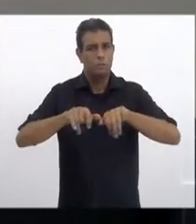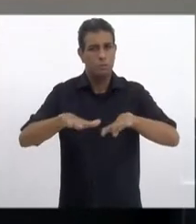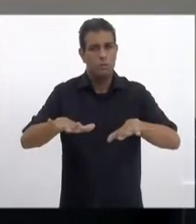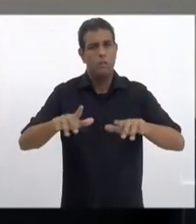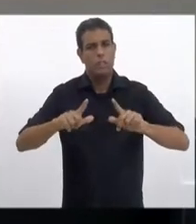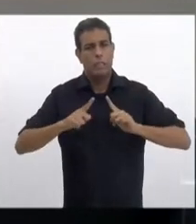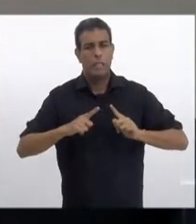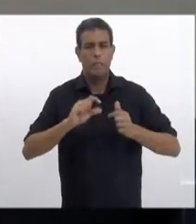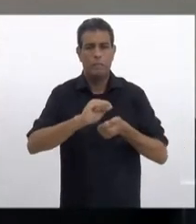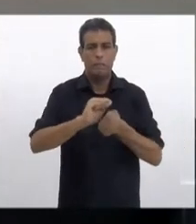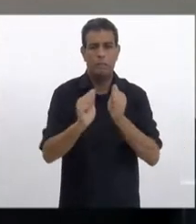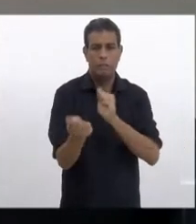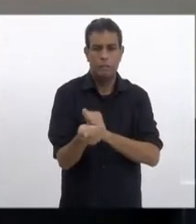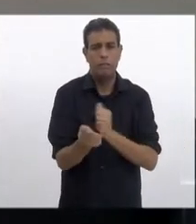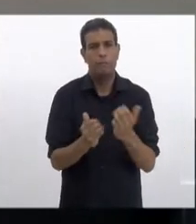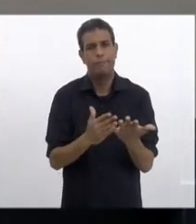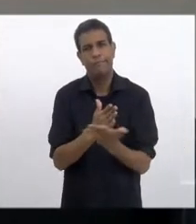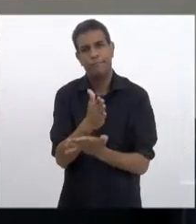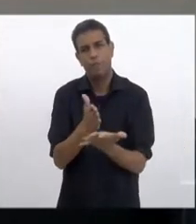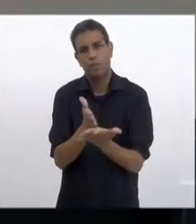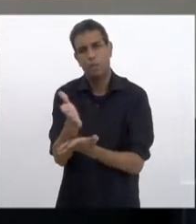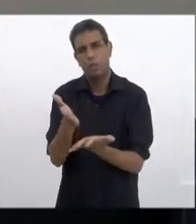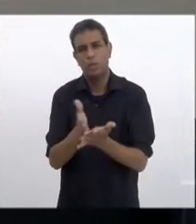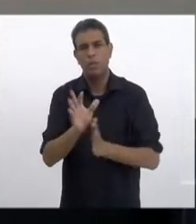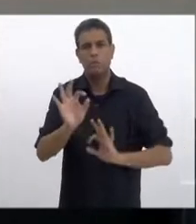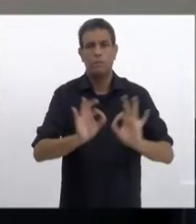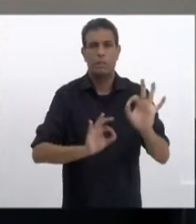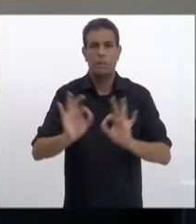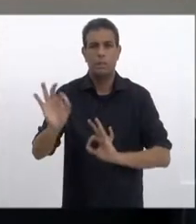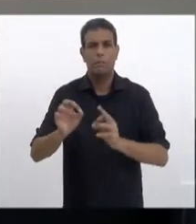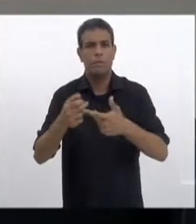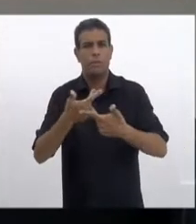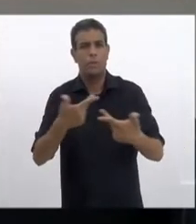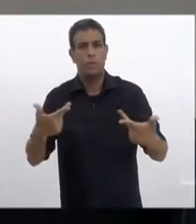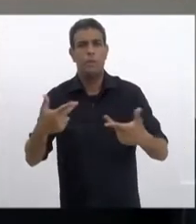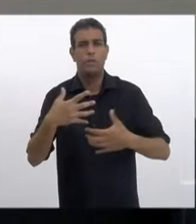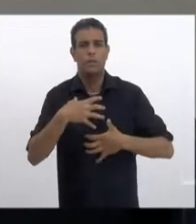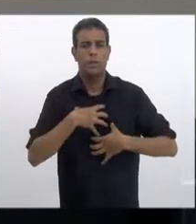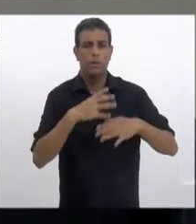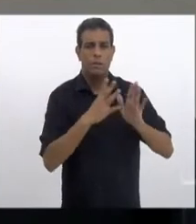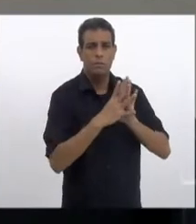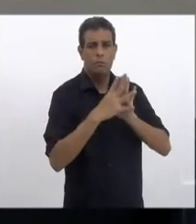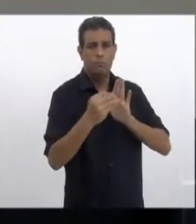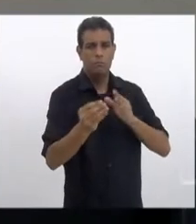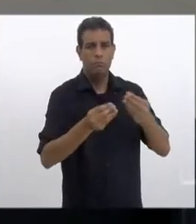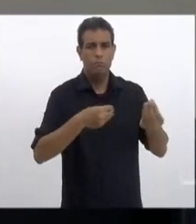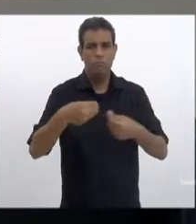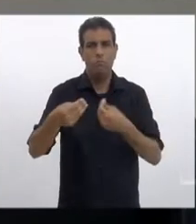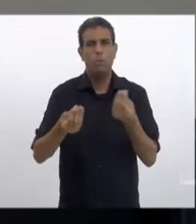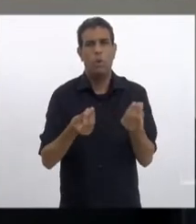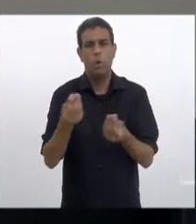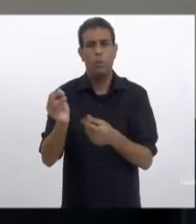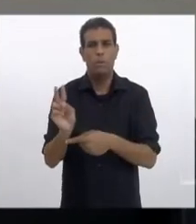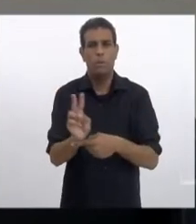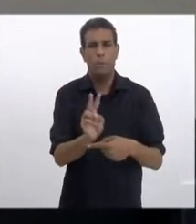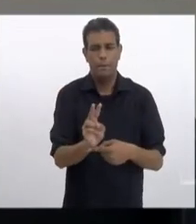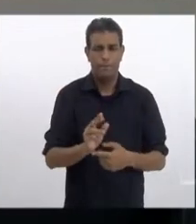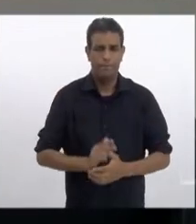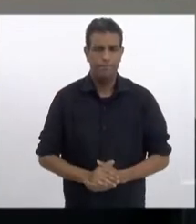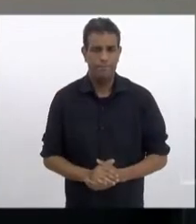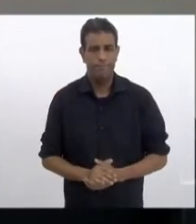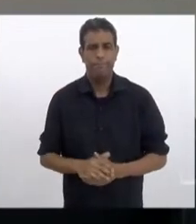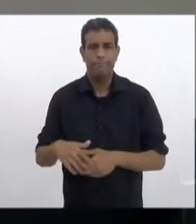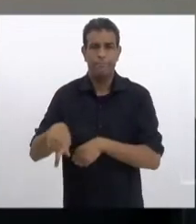inovação e adaptação em serviços de prevenção ao tratamento de drogas por meio de modelos mais flexíveis de prevenção de serviços.